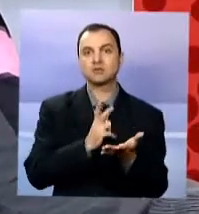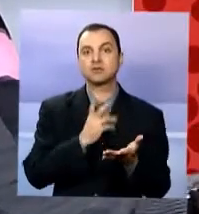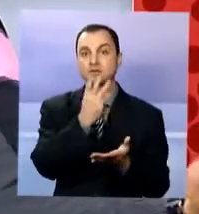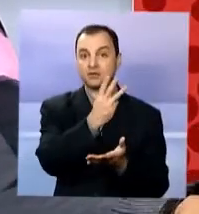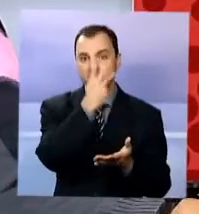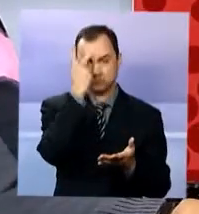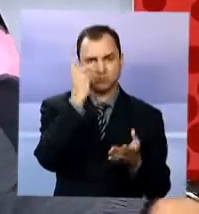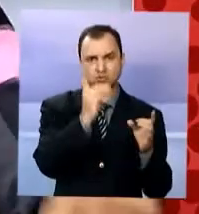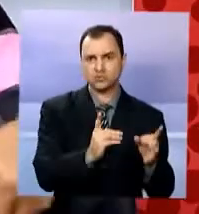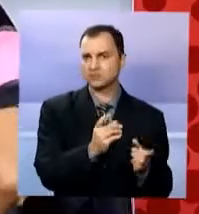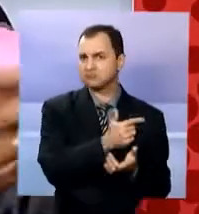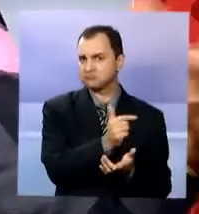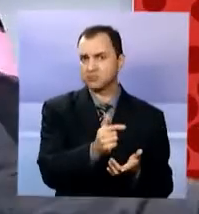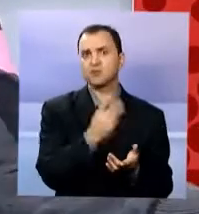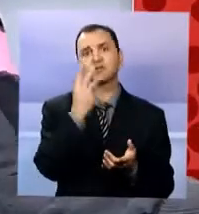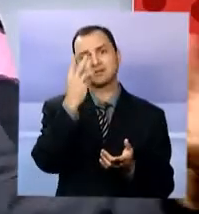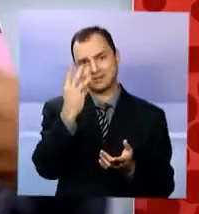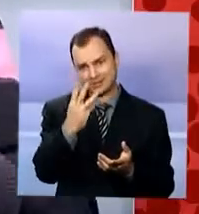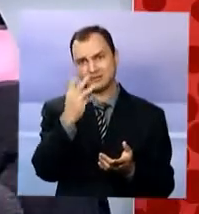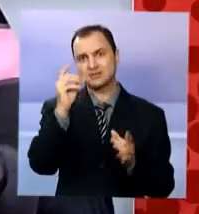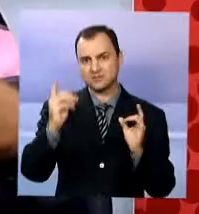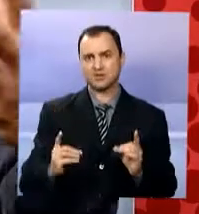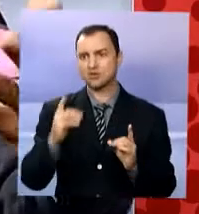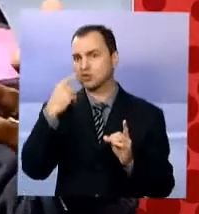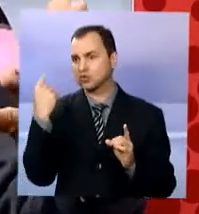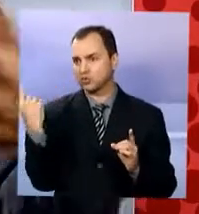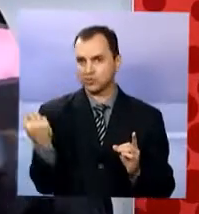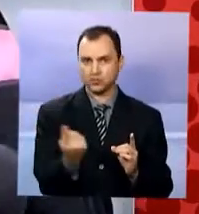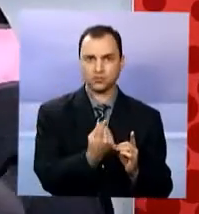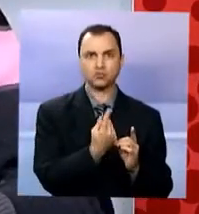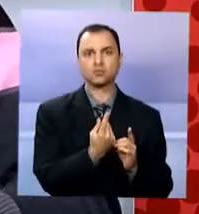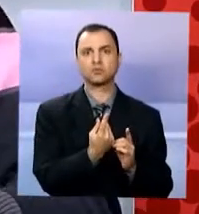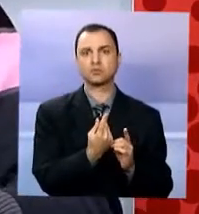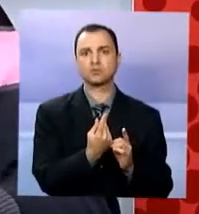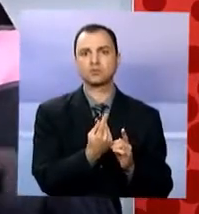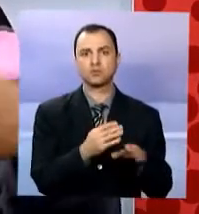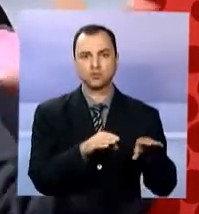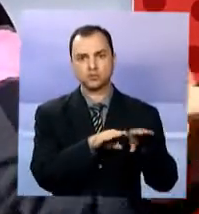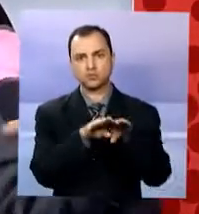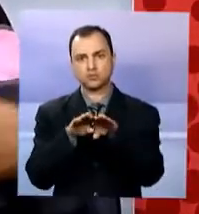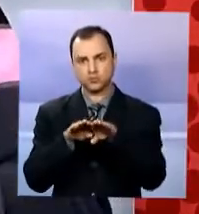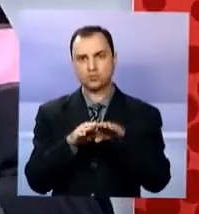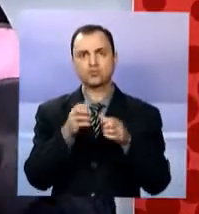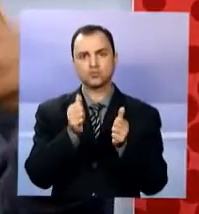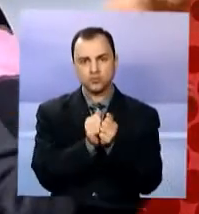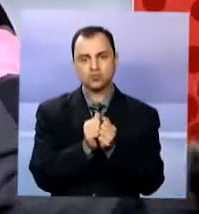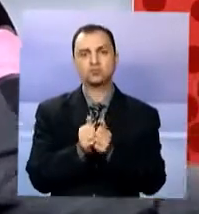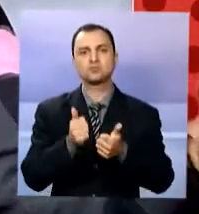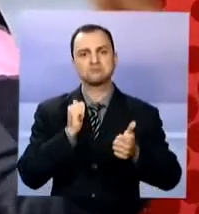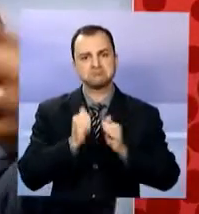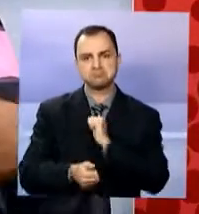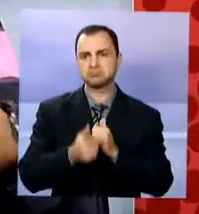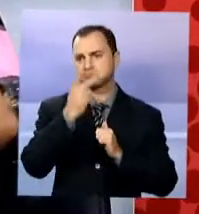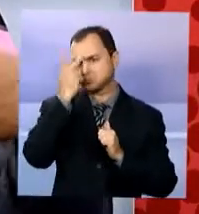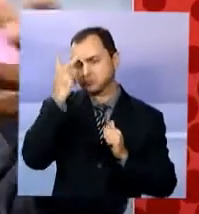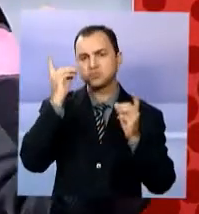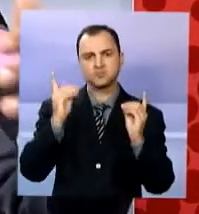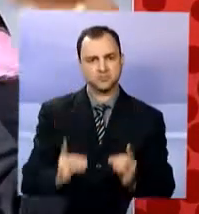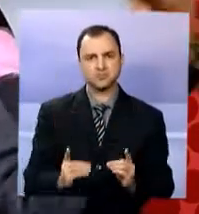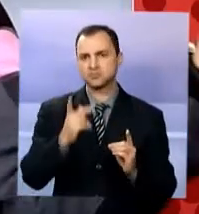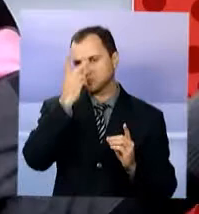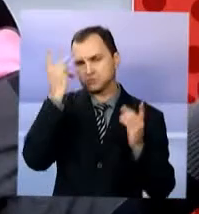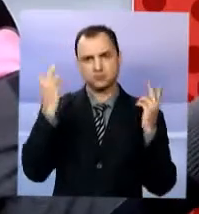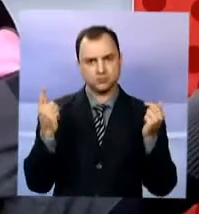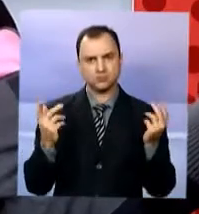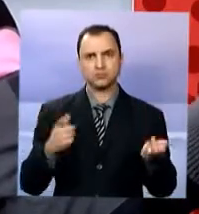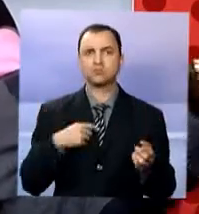três não de 103 existentes para poder todo mundo real isso né ele tá todo mundo junto de fazer um esporte quem tem deficiência quem não tem